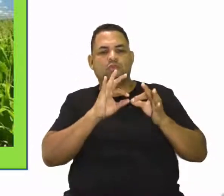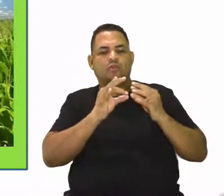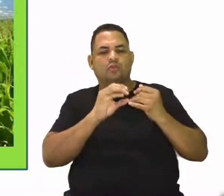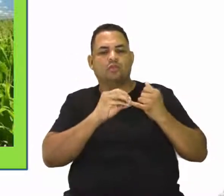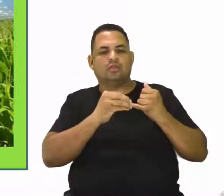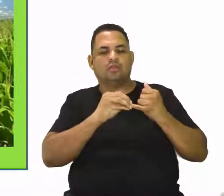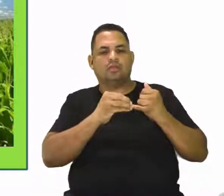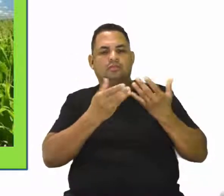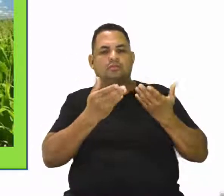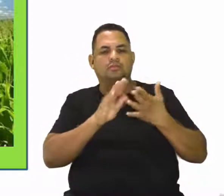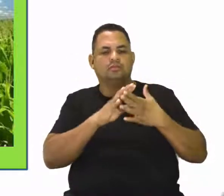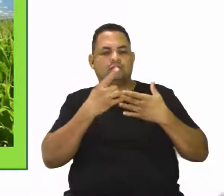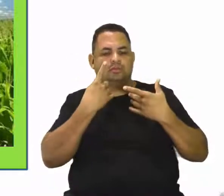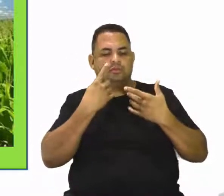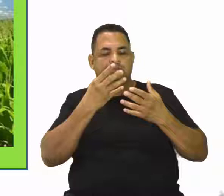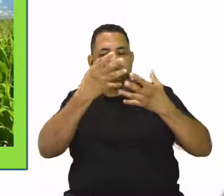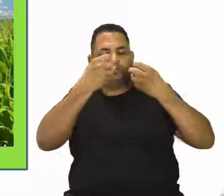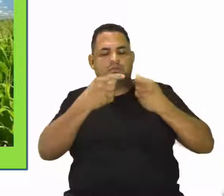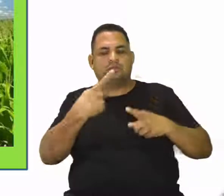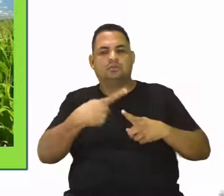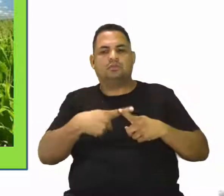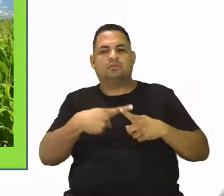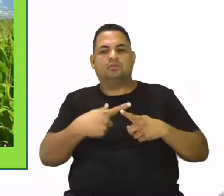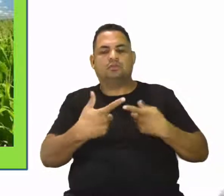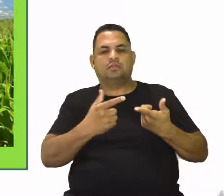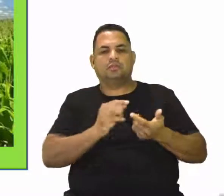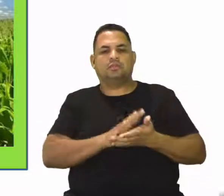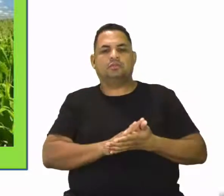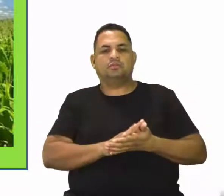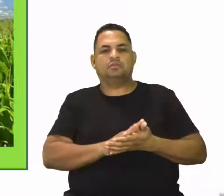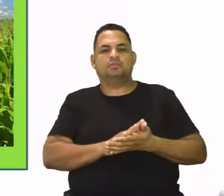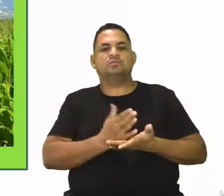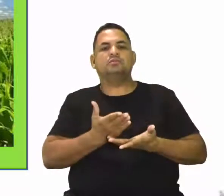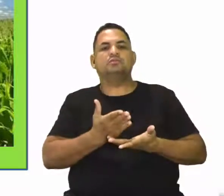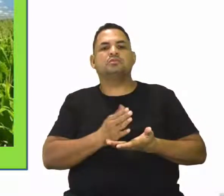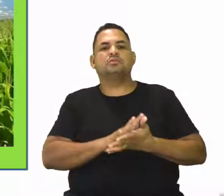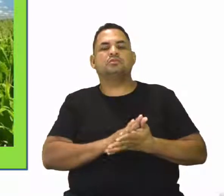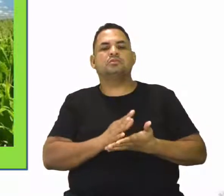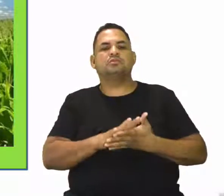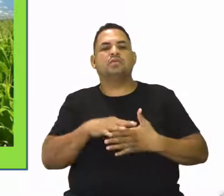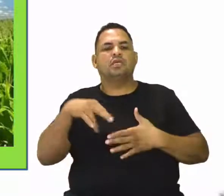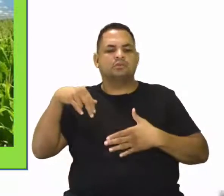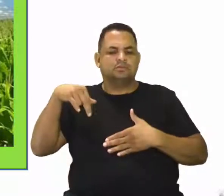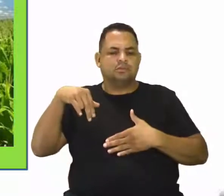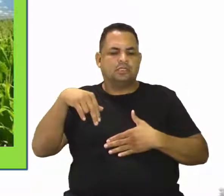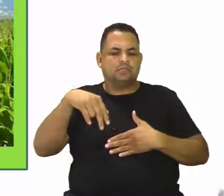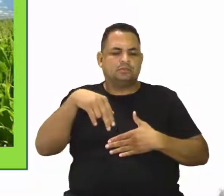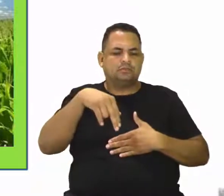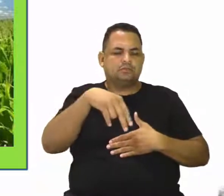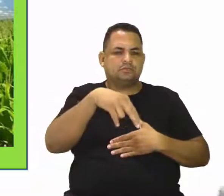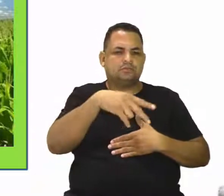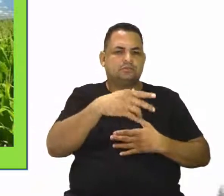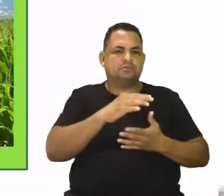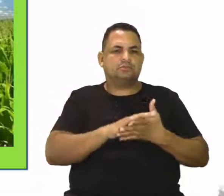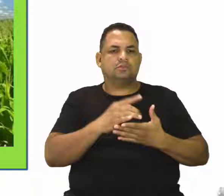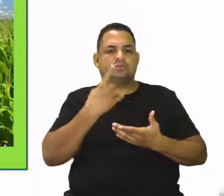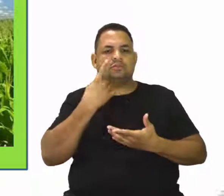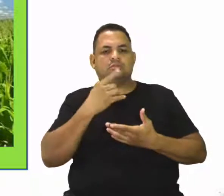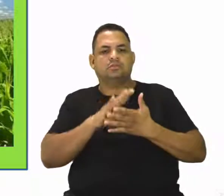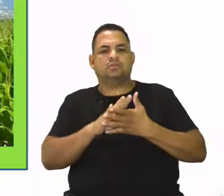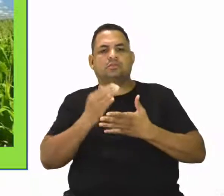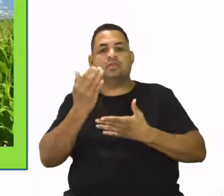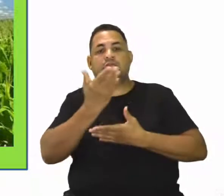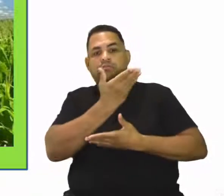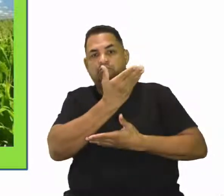desenvolveu, vai explicar o porquê, e para o cara não andar tudo isso, acaba que o